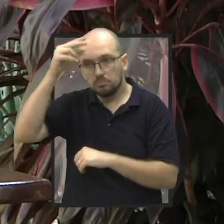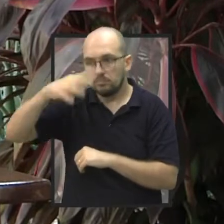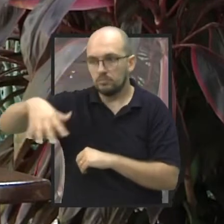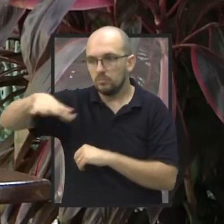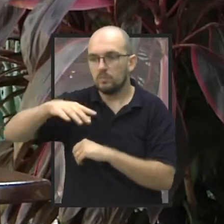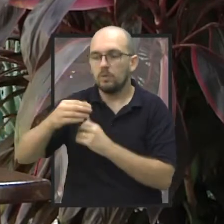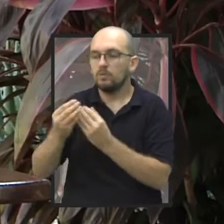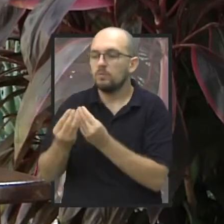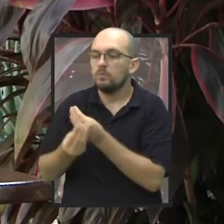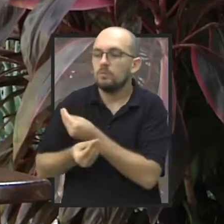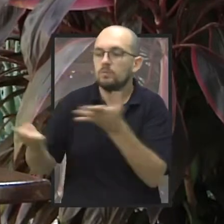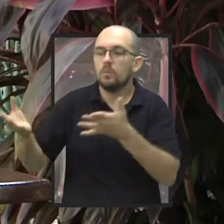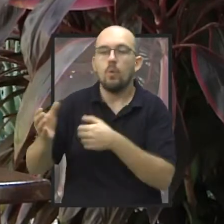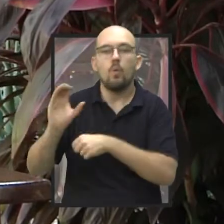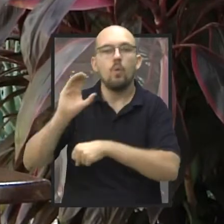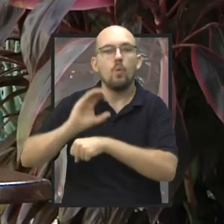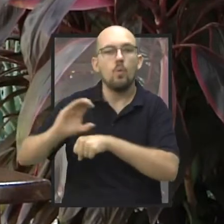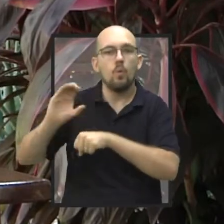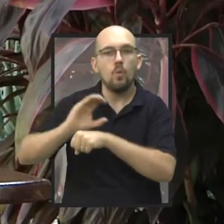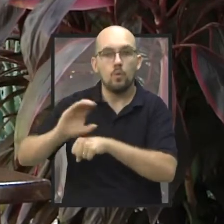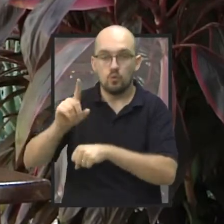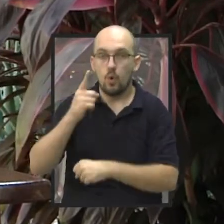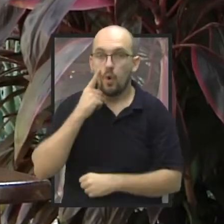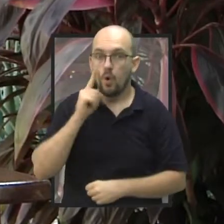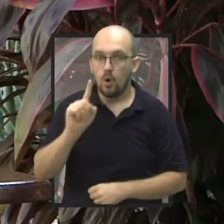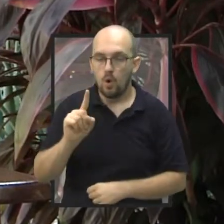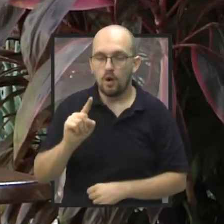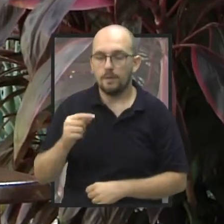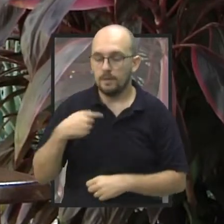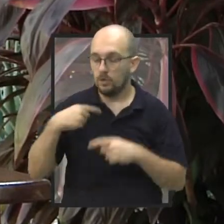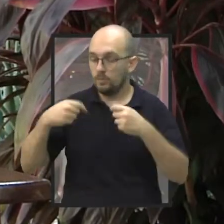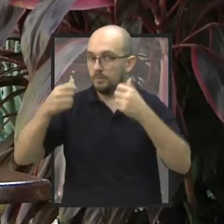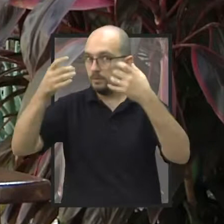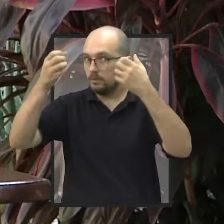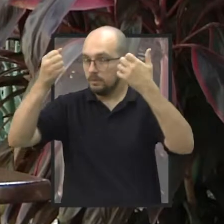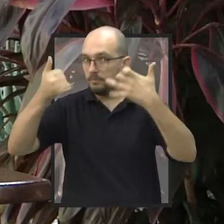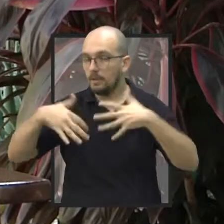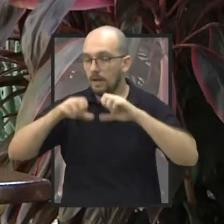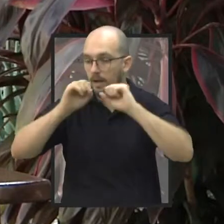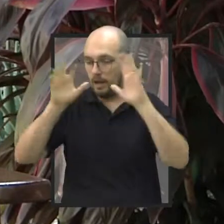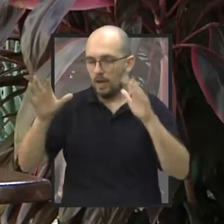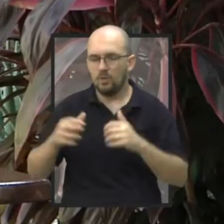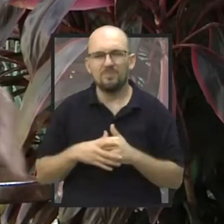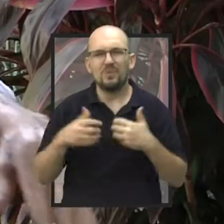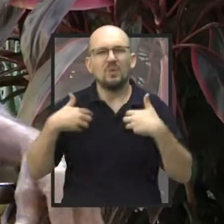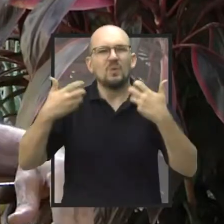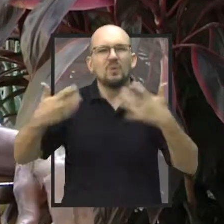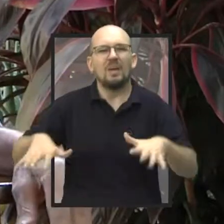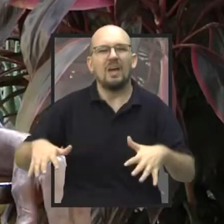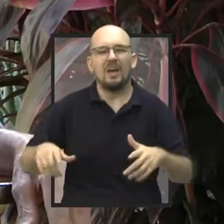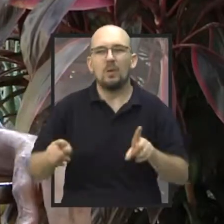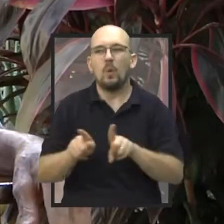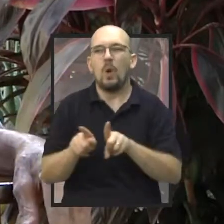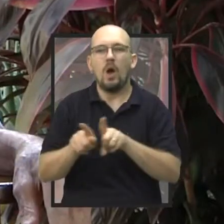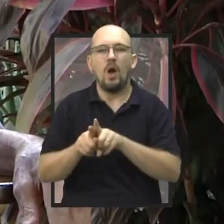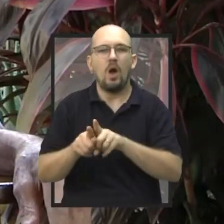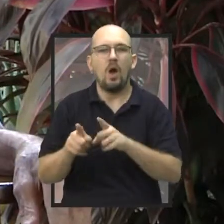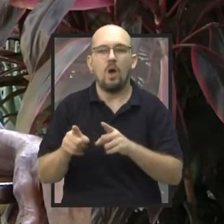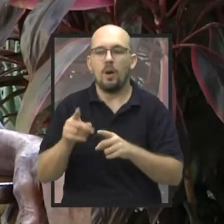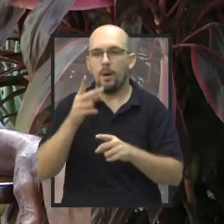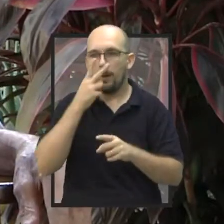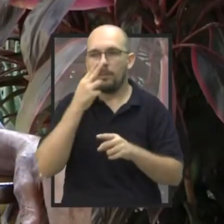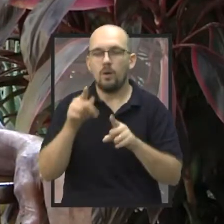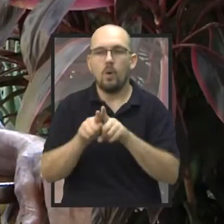um curso. Veja bem, eu vou ter que ser muito claro nesse particular. Eu não quero criar uma cadeira, por exemplo, no